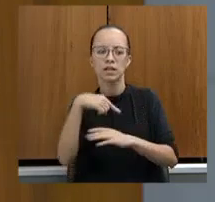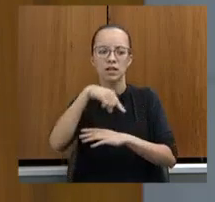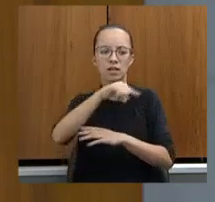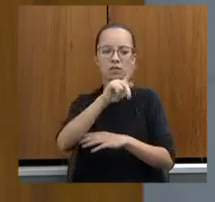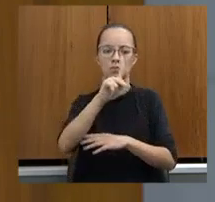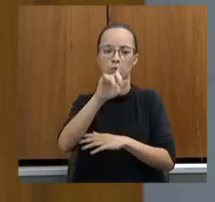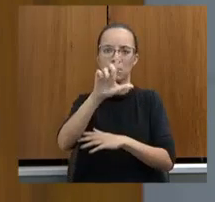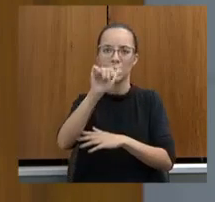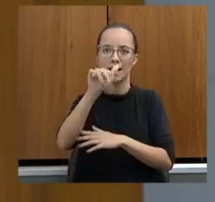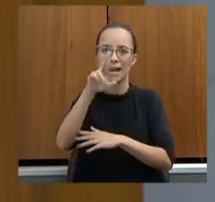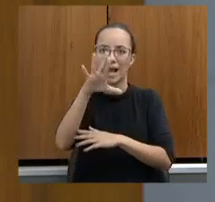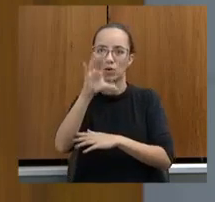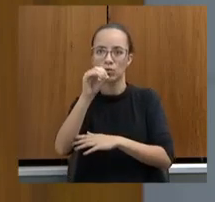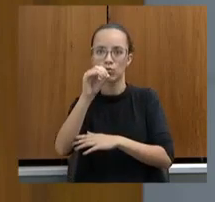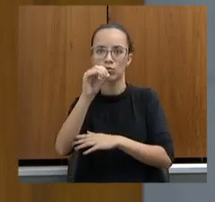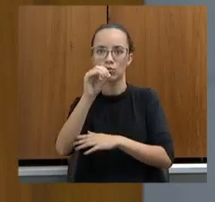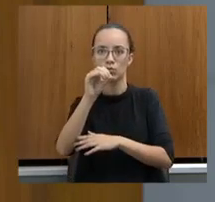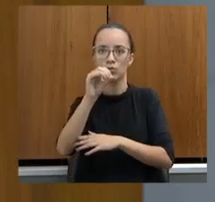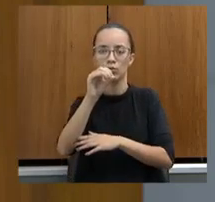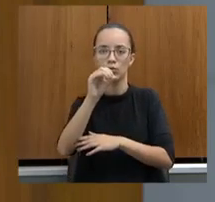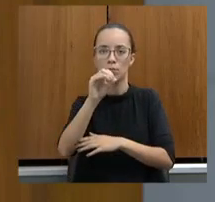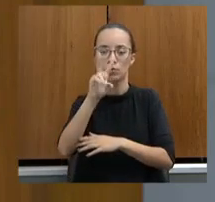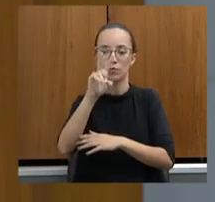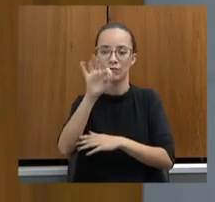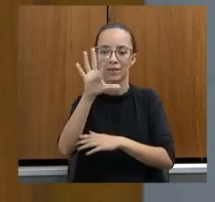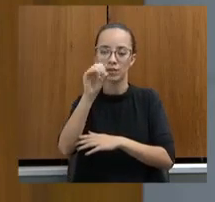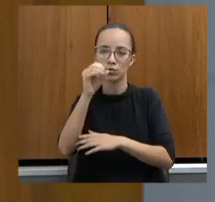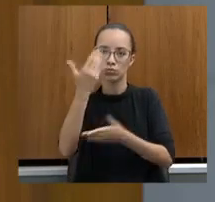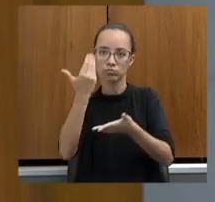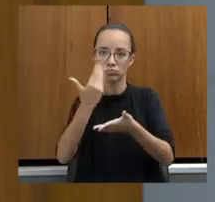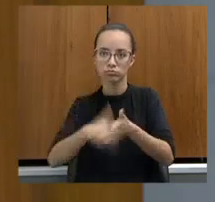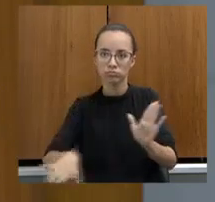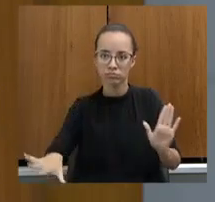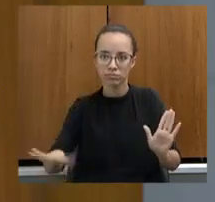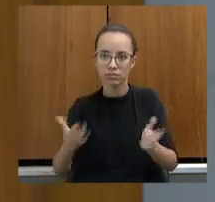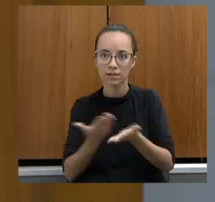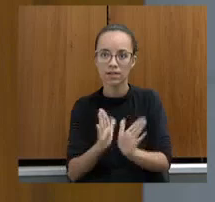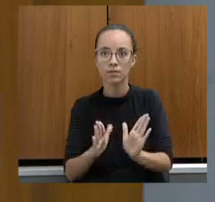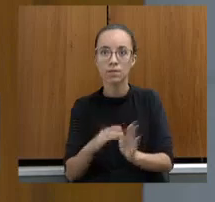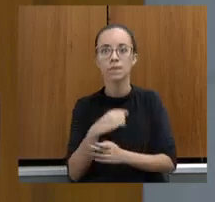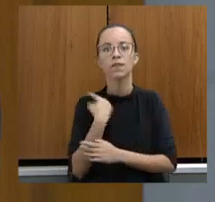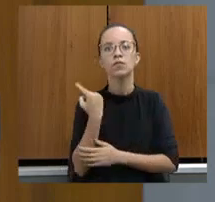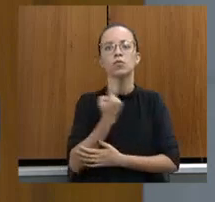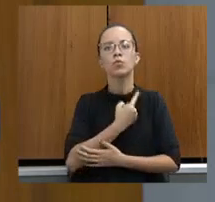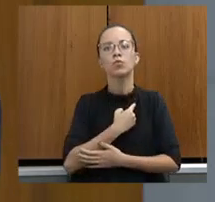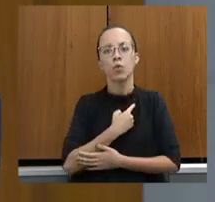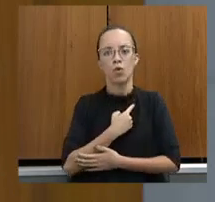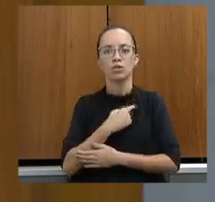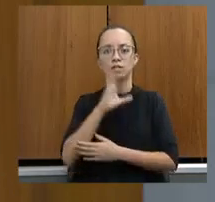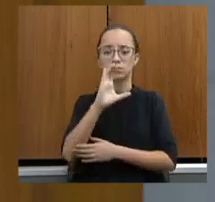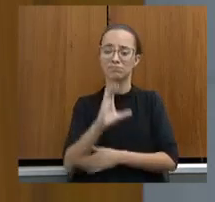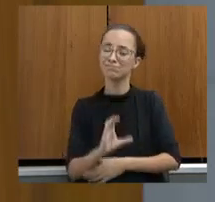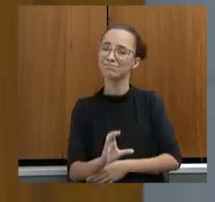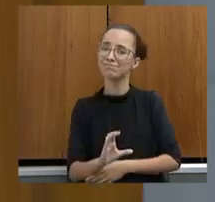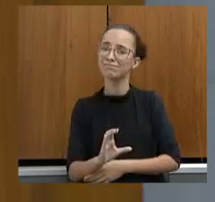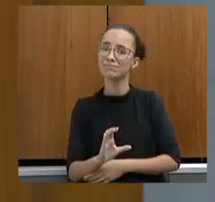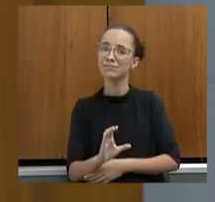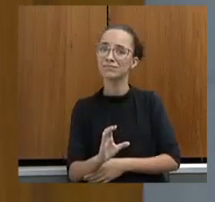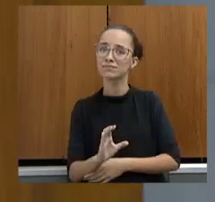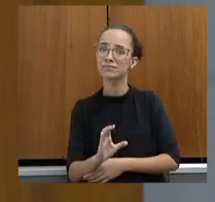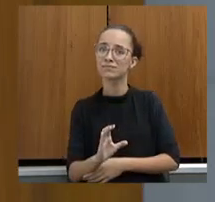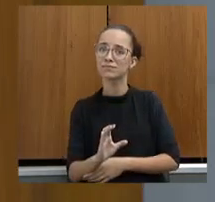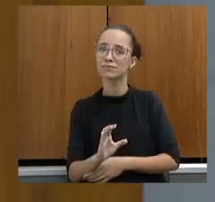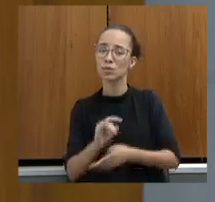a derrubada do veto Governador nós estamos nós da comissão tá dando um parecer